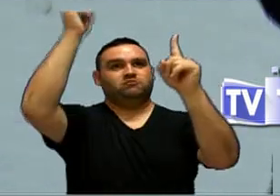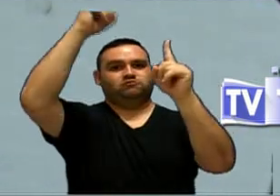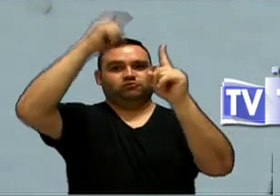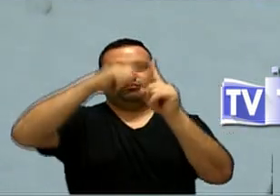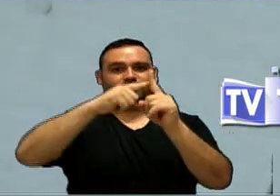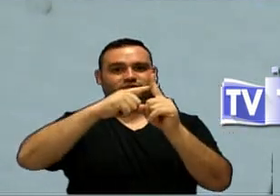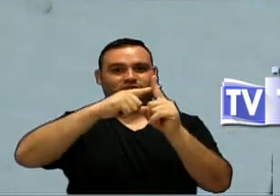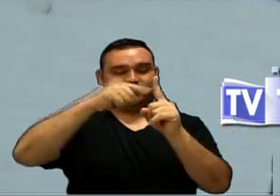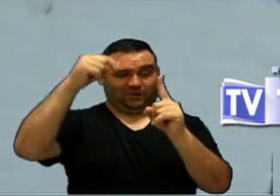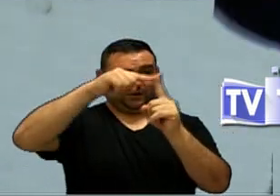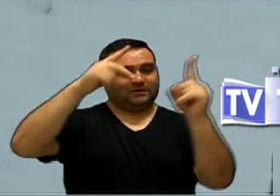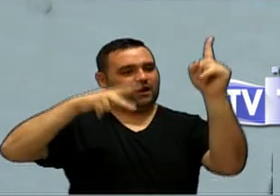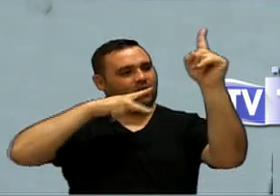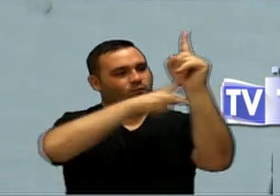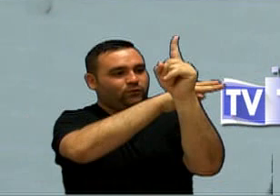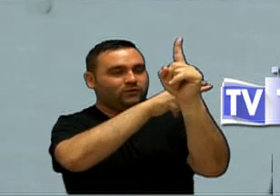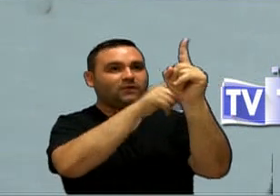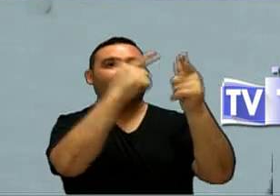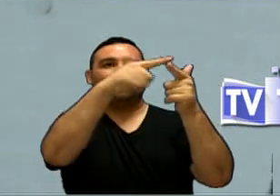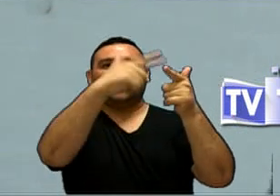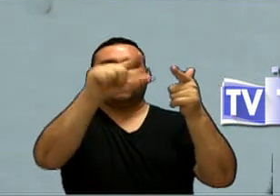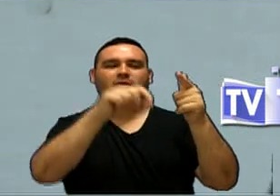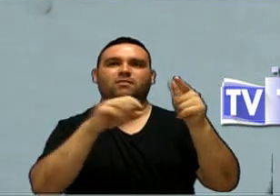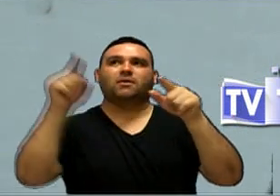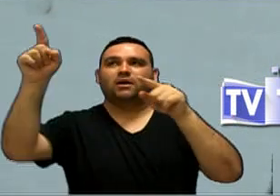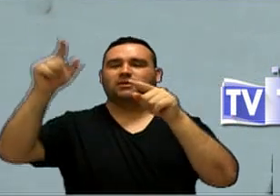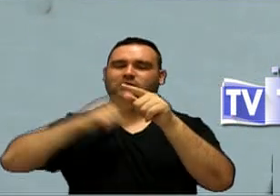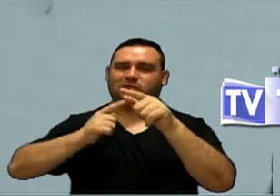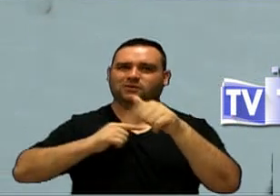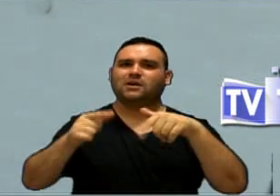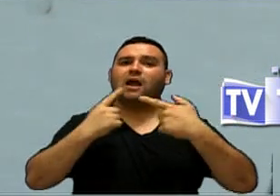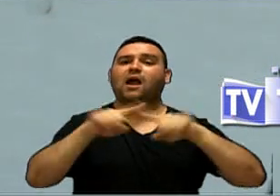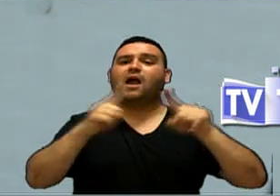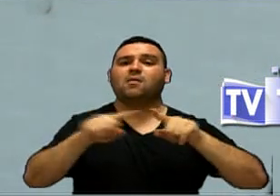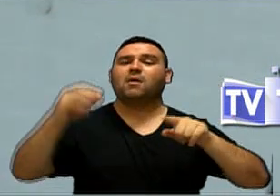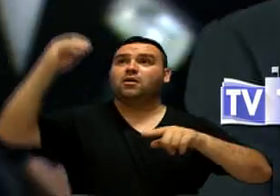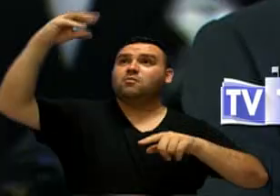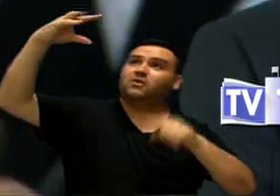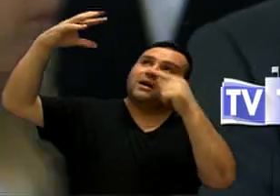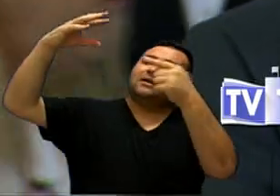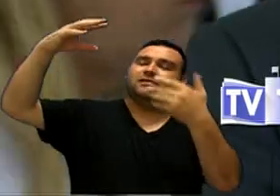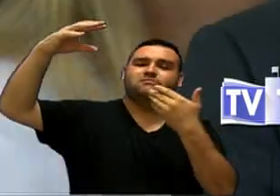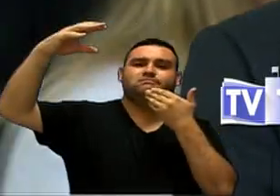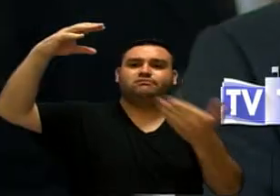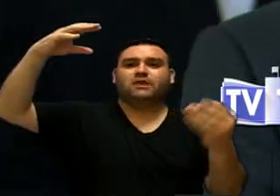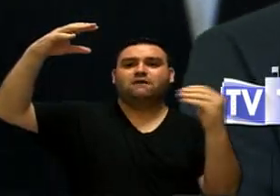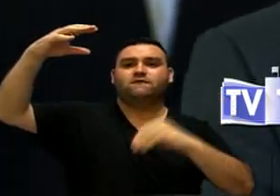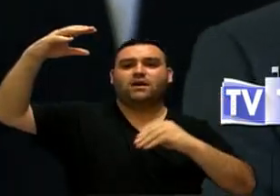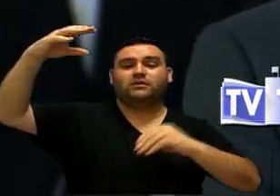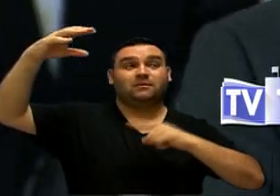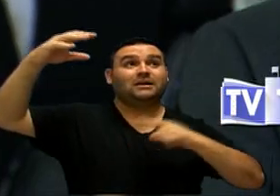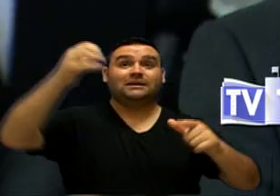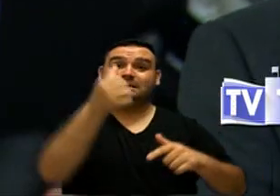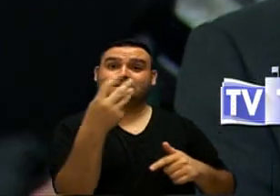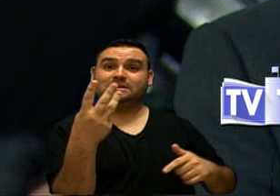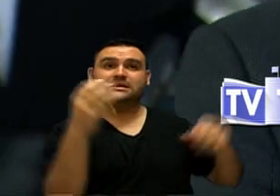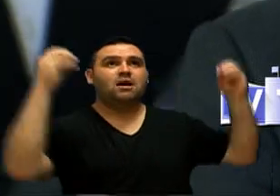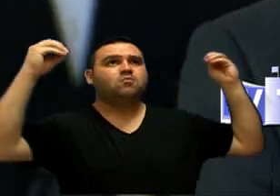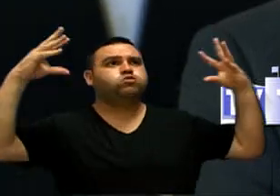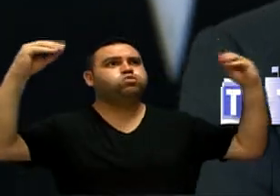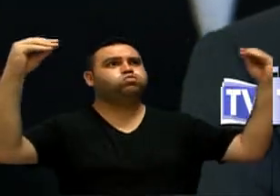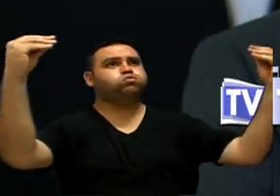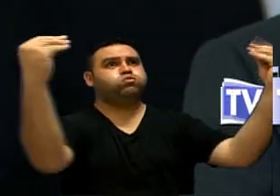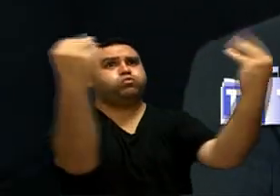deu problema nesse cabo. Aí vieram reclamar comigo que tinha uma lâmpada queimada. Mas tinham 63